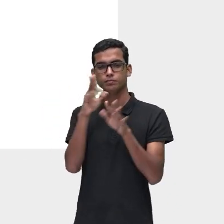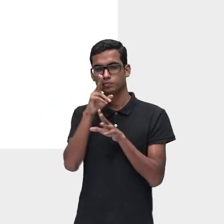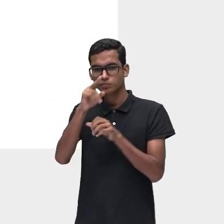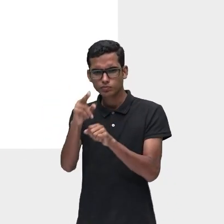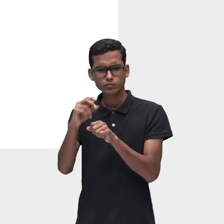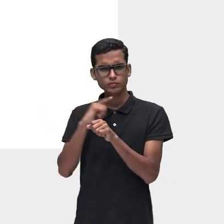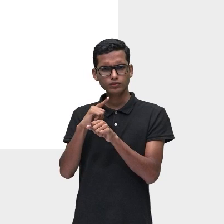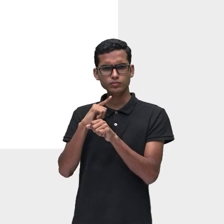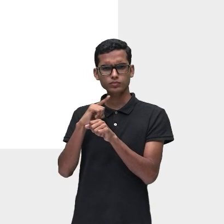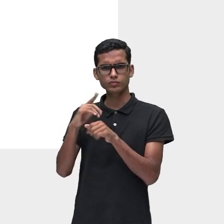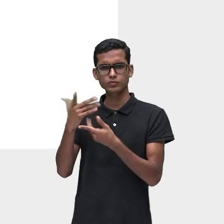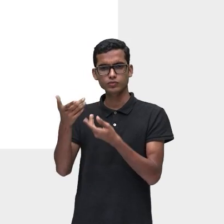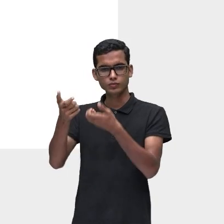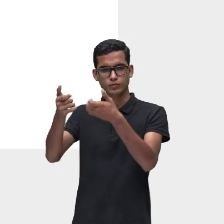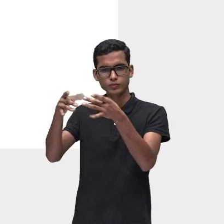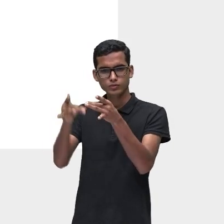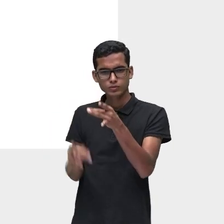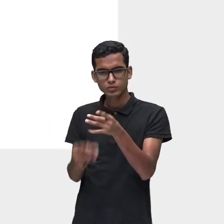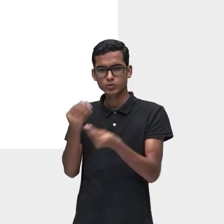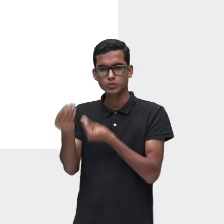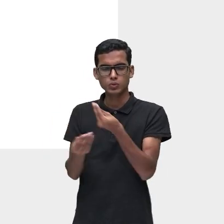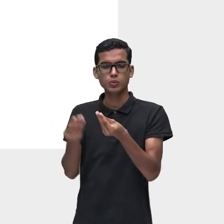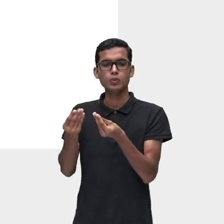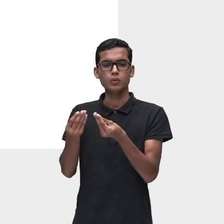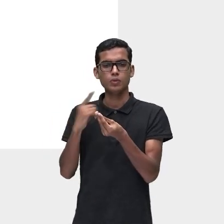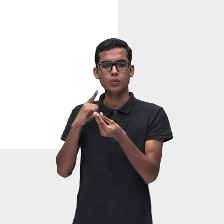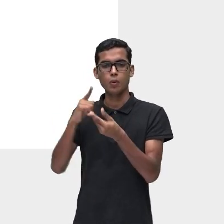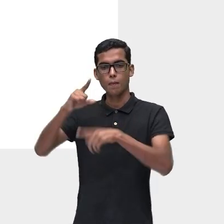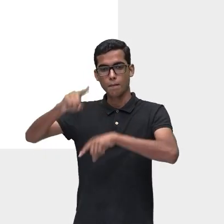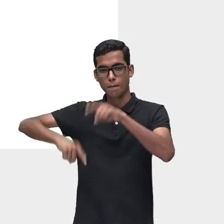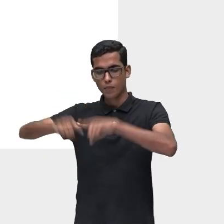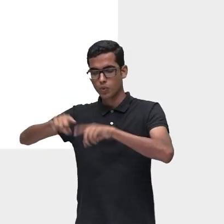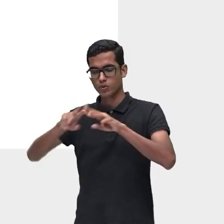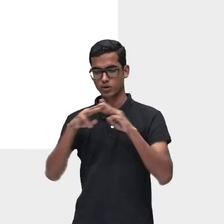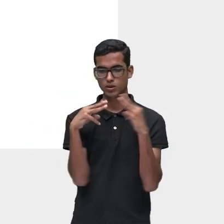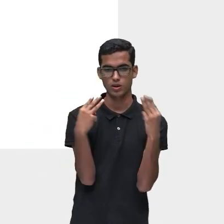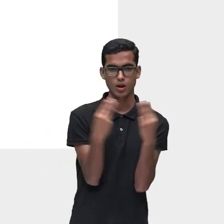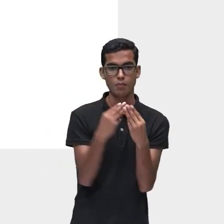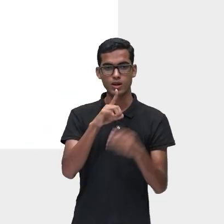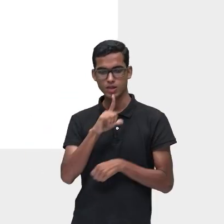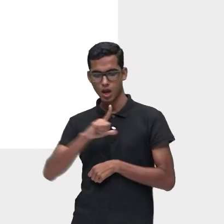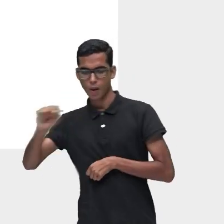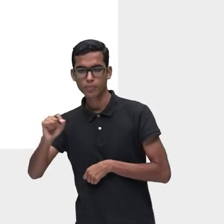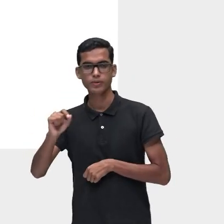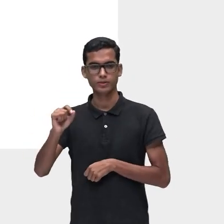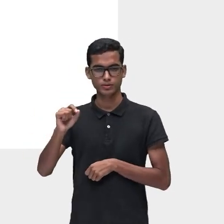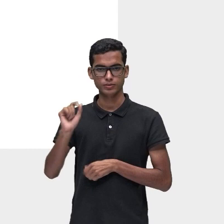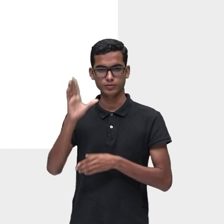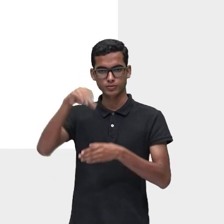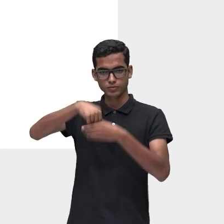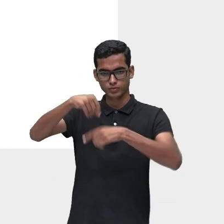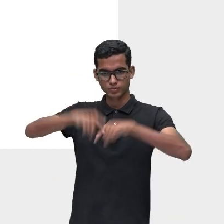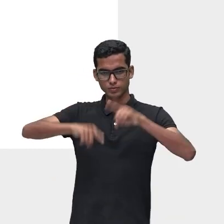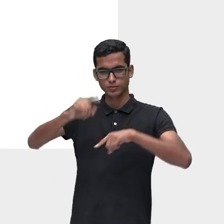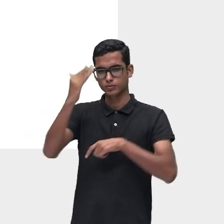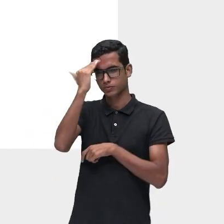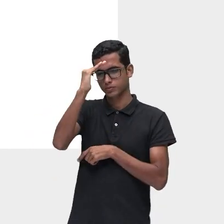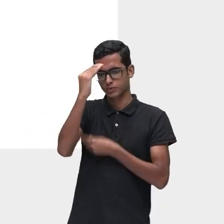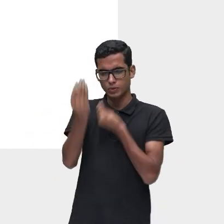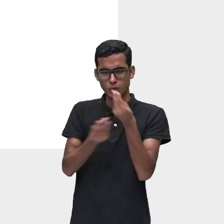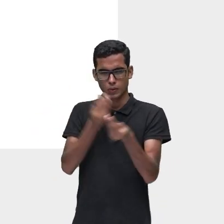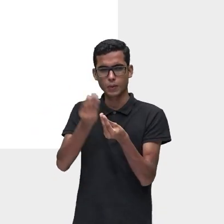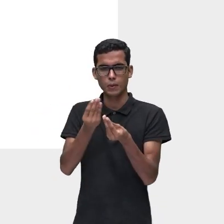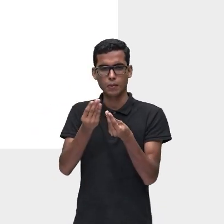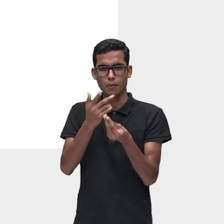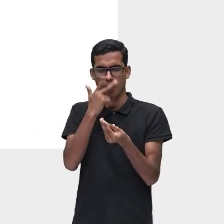pode ser descrita como produto entre a massa e a aceleração daquele corpo. Ok, tenta entender desse jeito porque ele parece